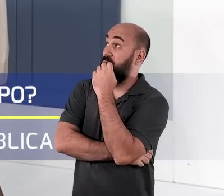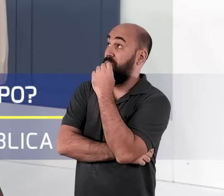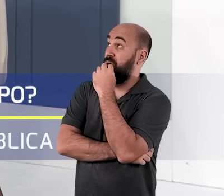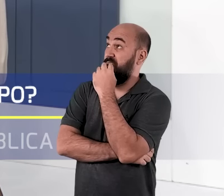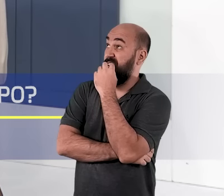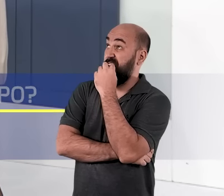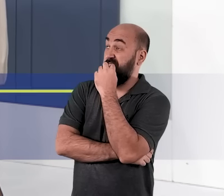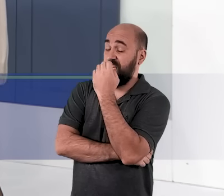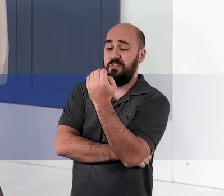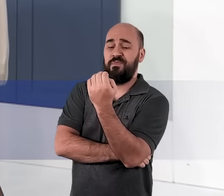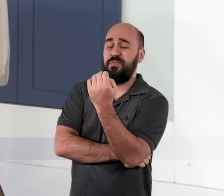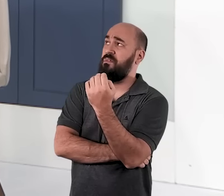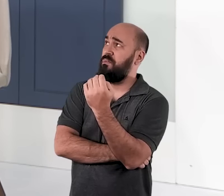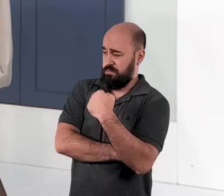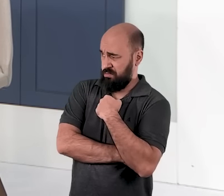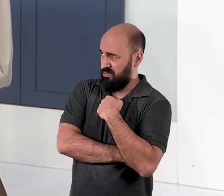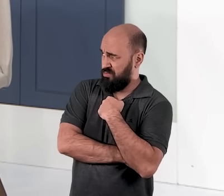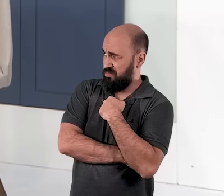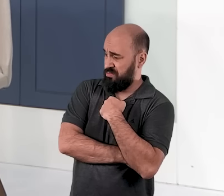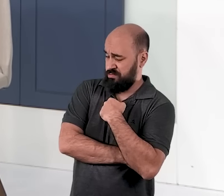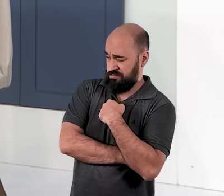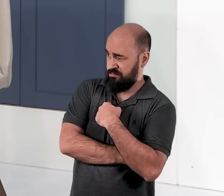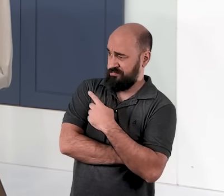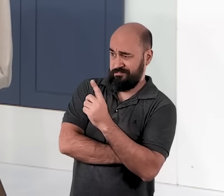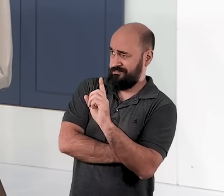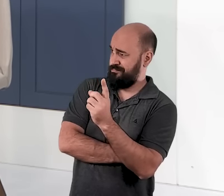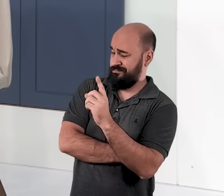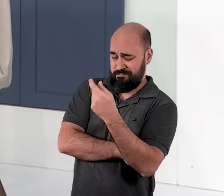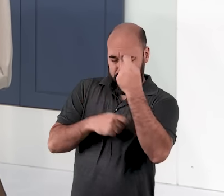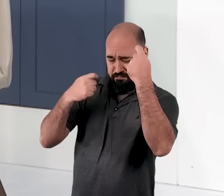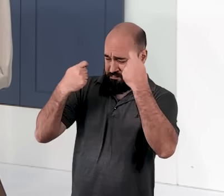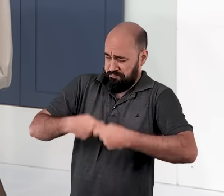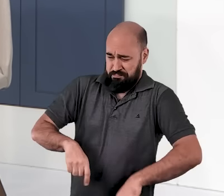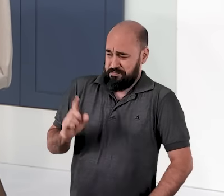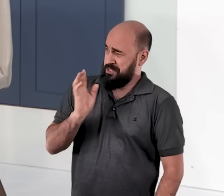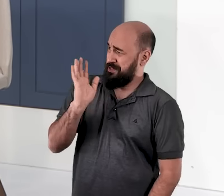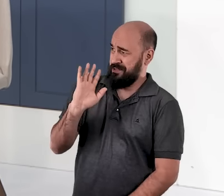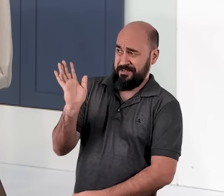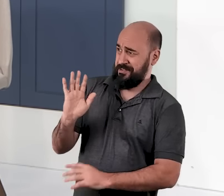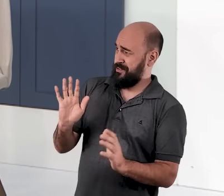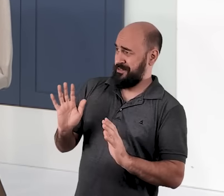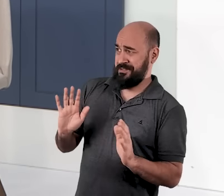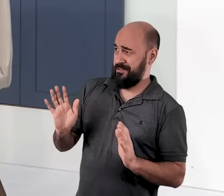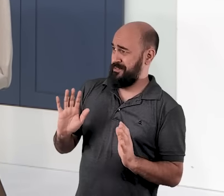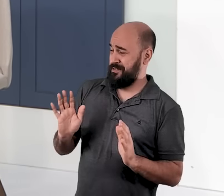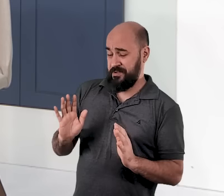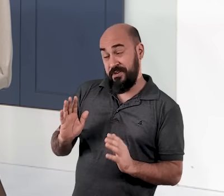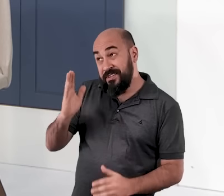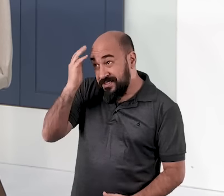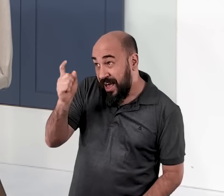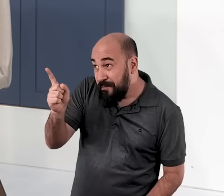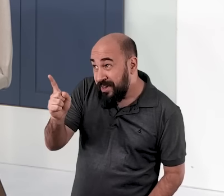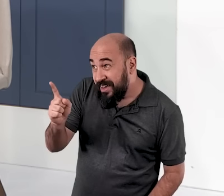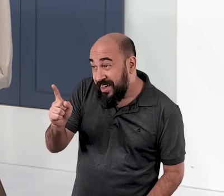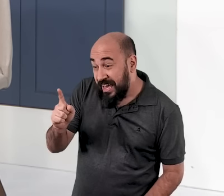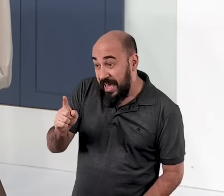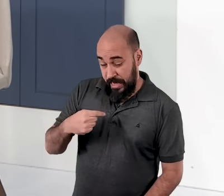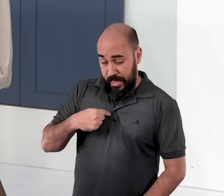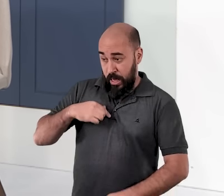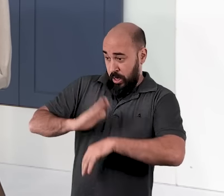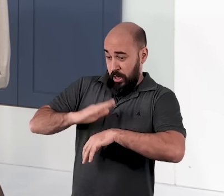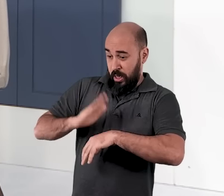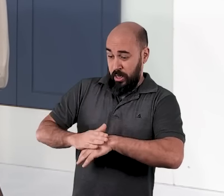assim, não, eu não preciso chamar você para vir para cá. Sabe por quê? Porque